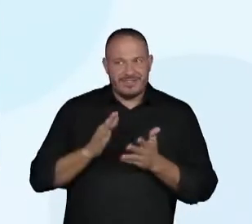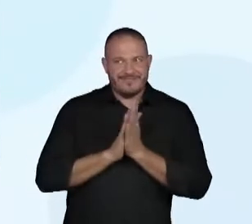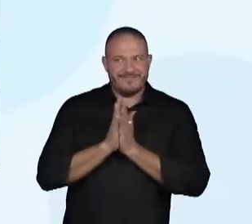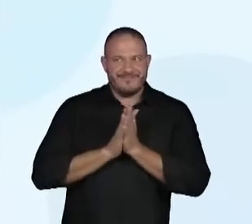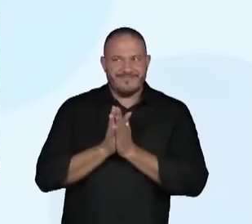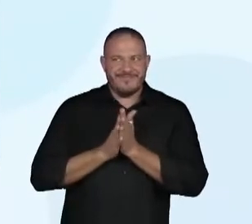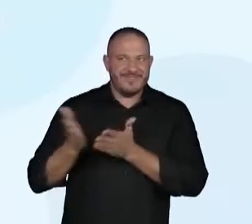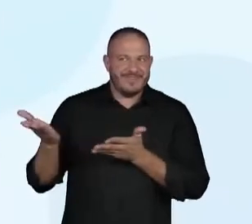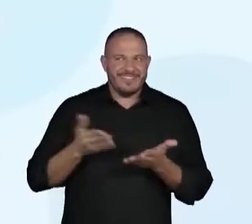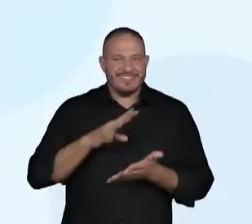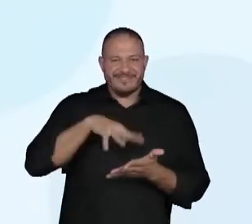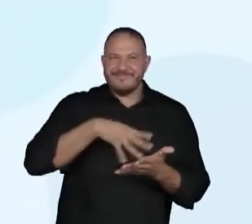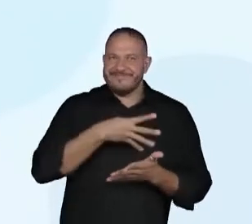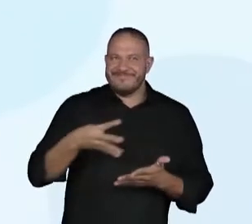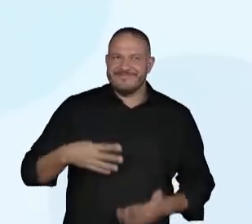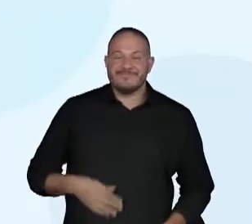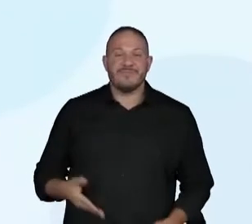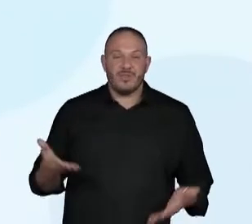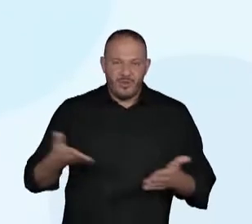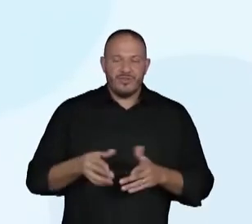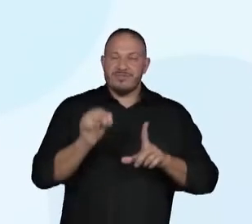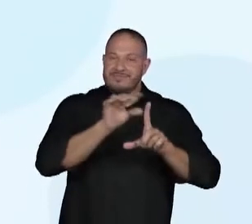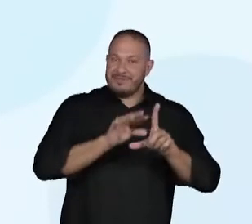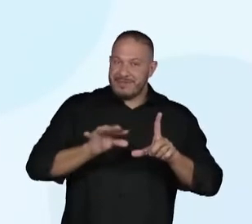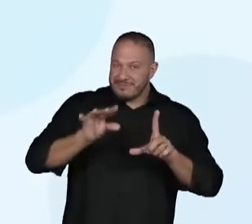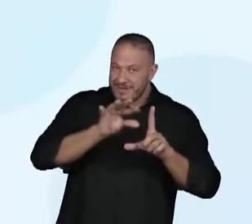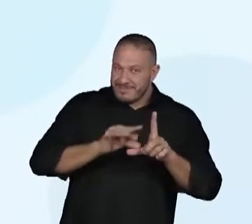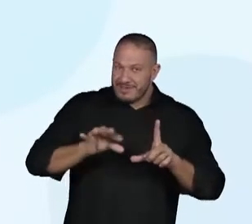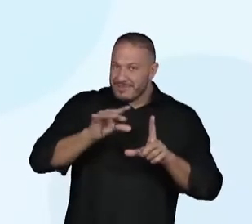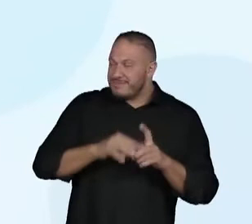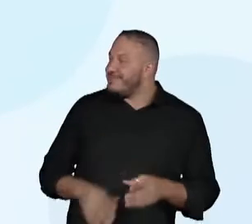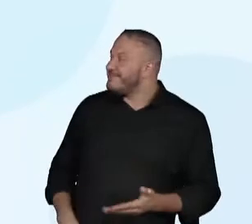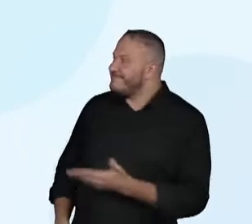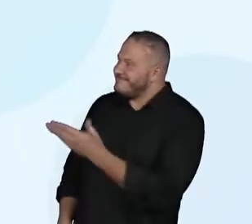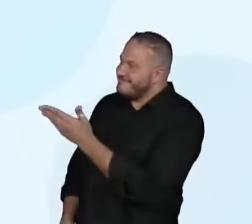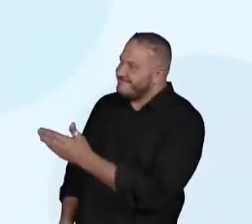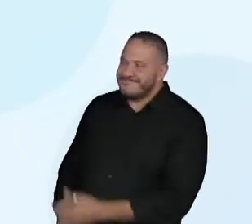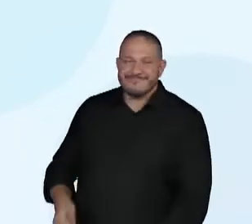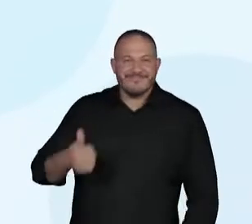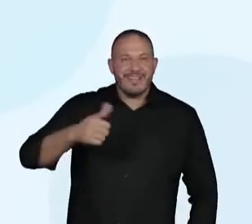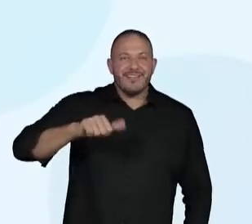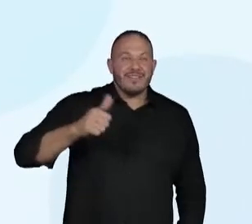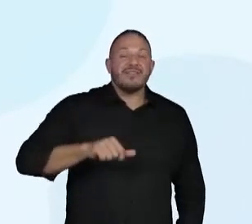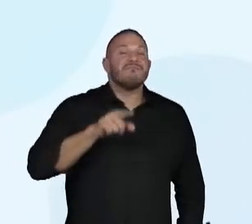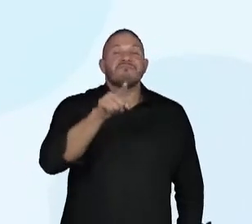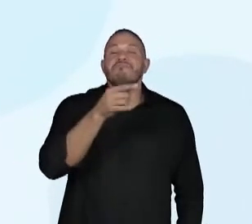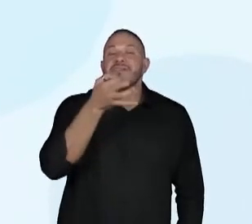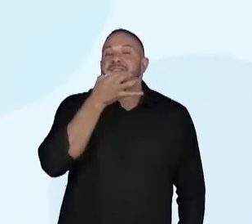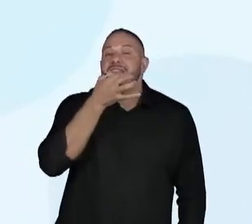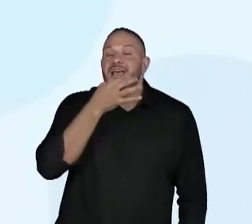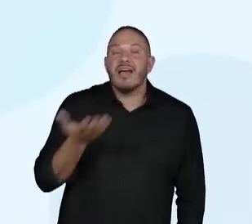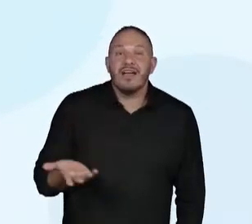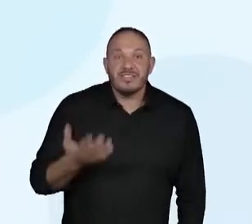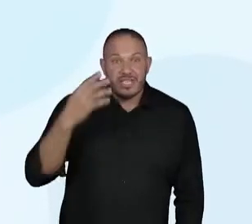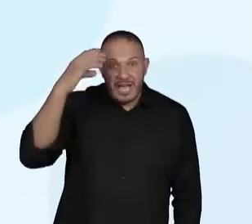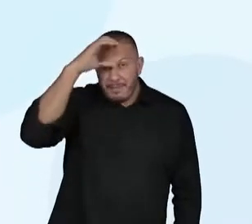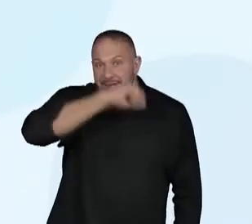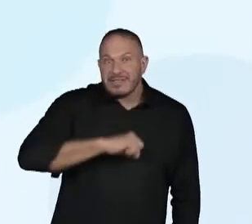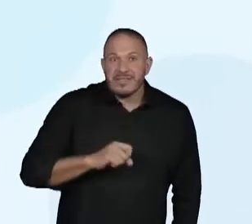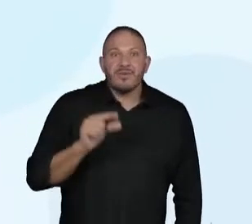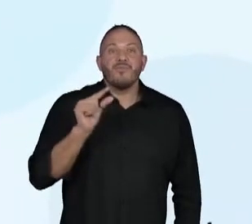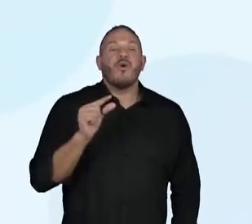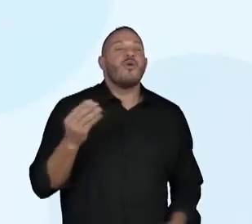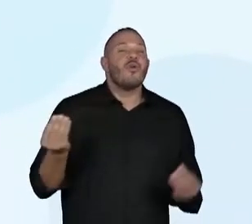mesmo. Eu vou deixar aqui o formulário de avaliação para vocês dizerem o que acharam de aprender um pouquinho